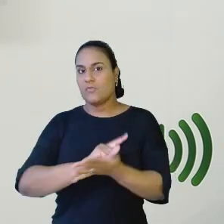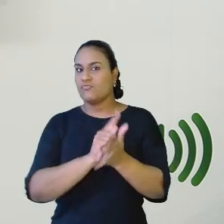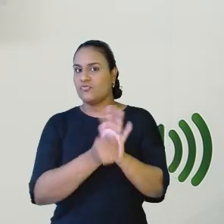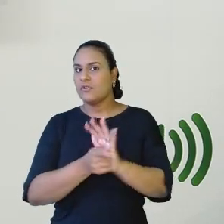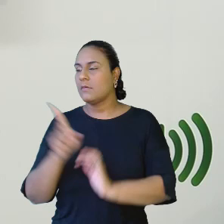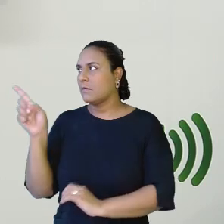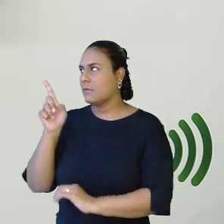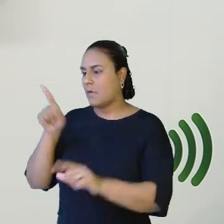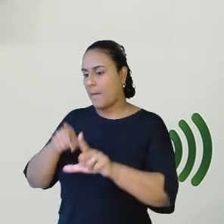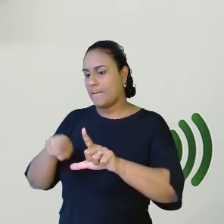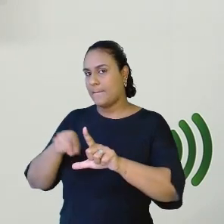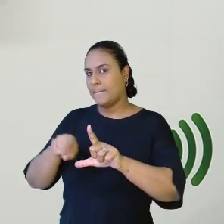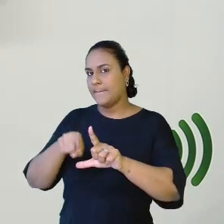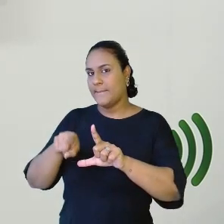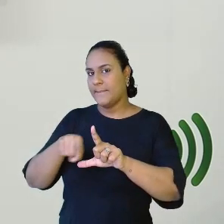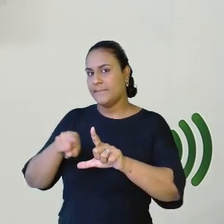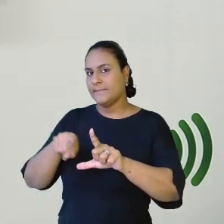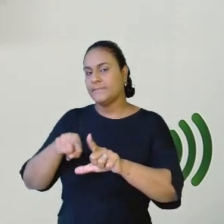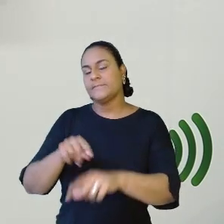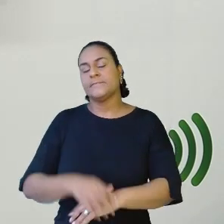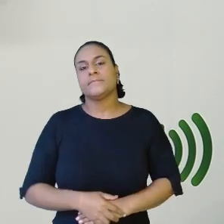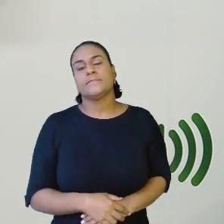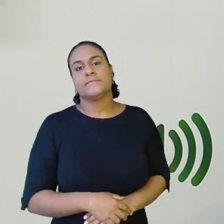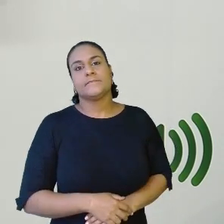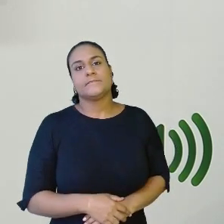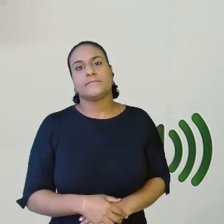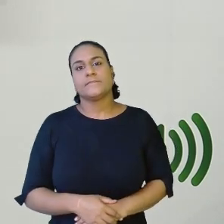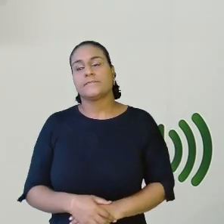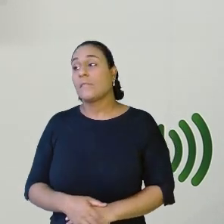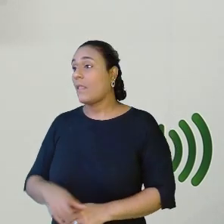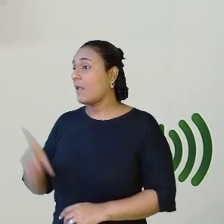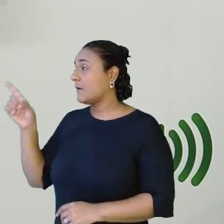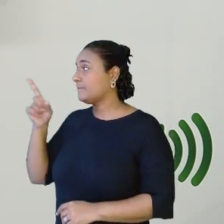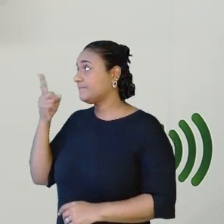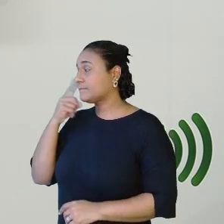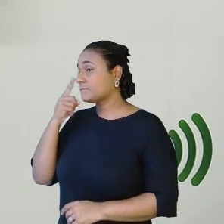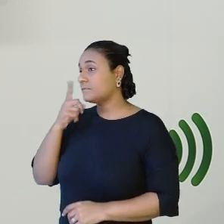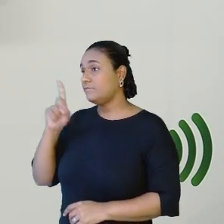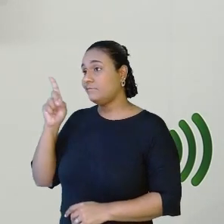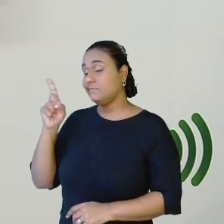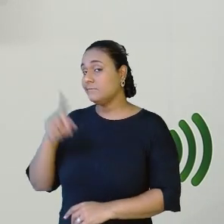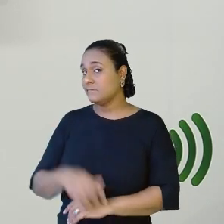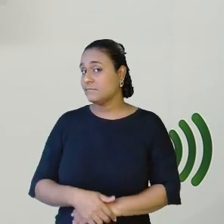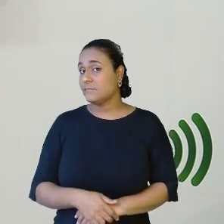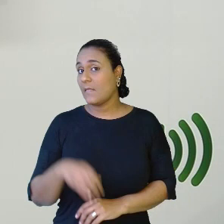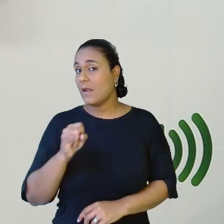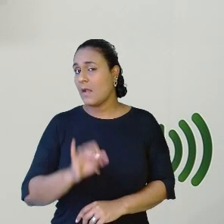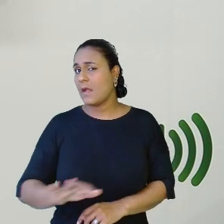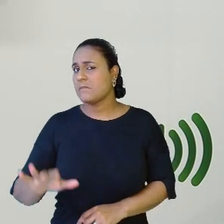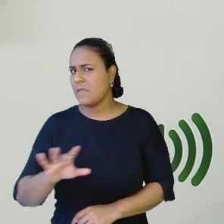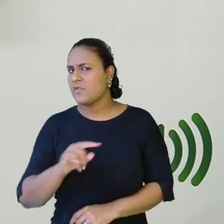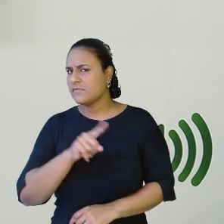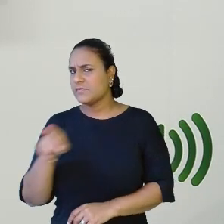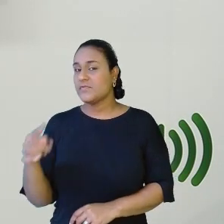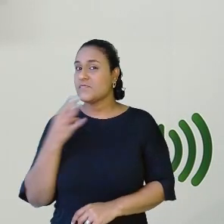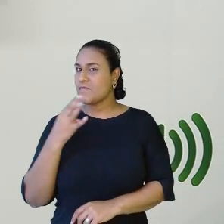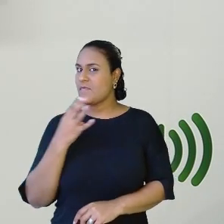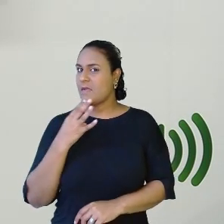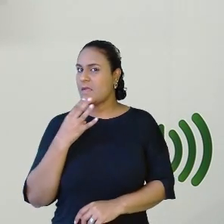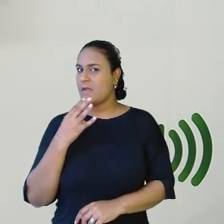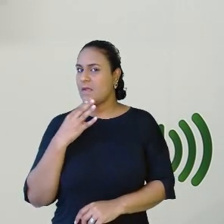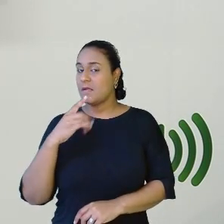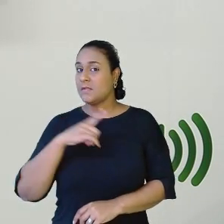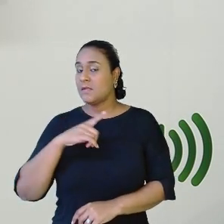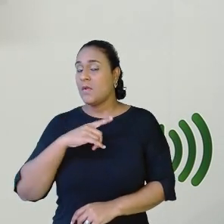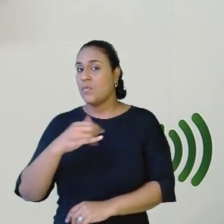o GIF. E aí a gente chega, olha só, nessa imagem aqui, ela é bem familiar para vocês, né? A gente